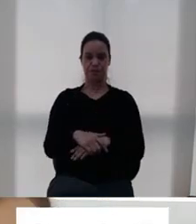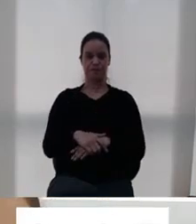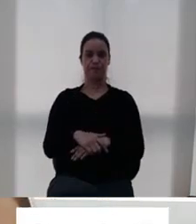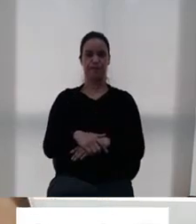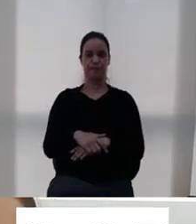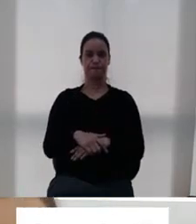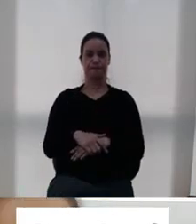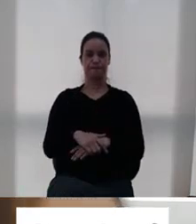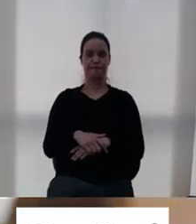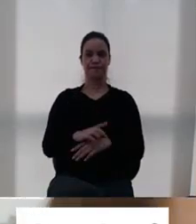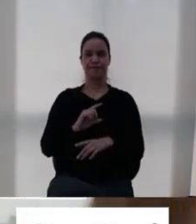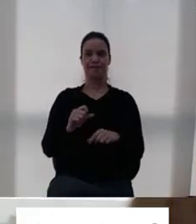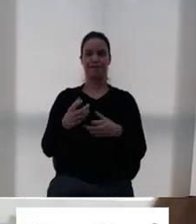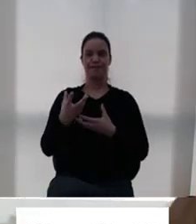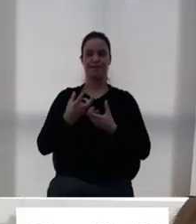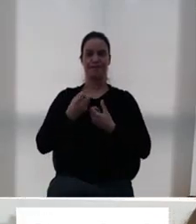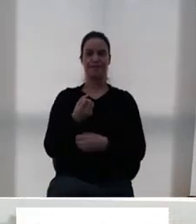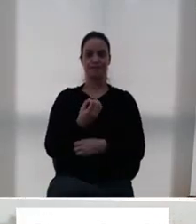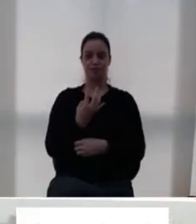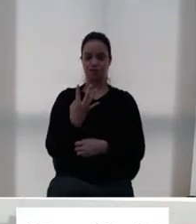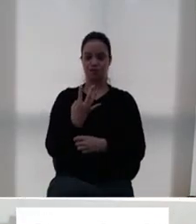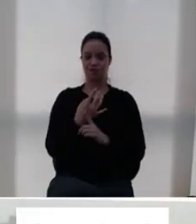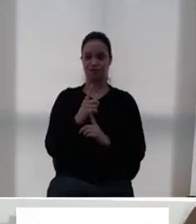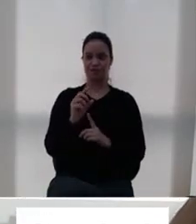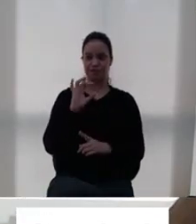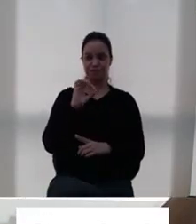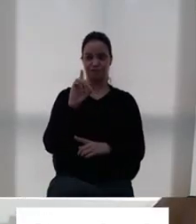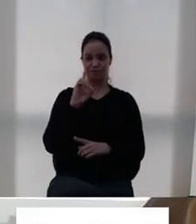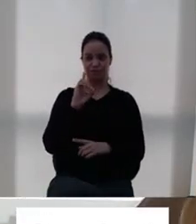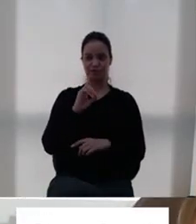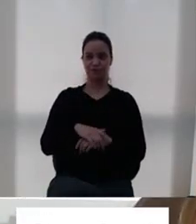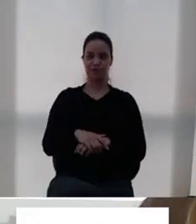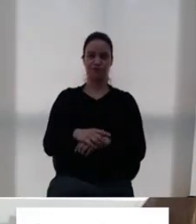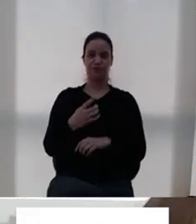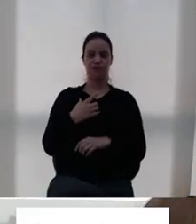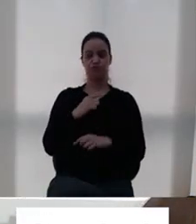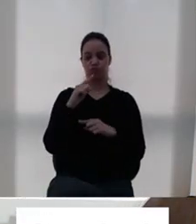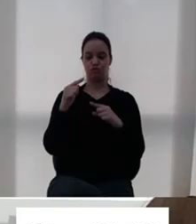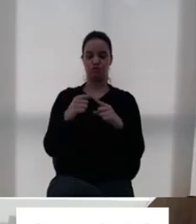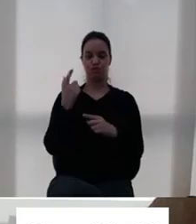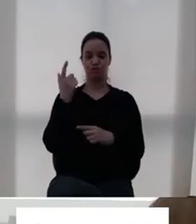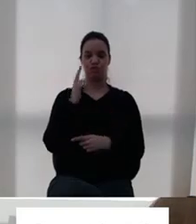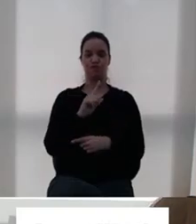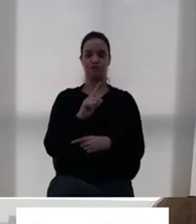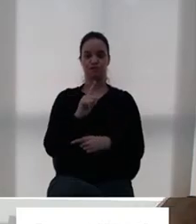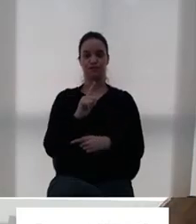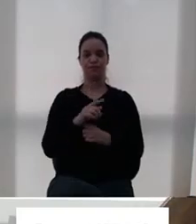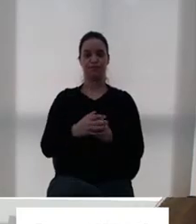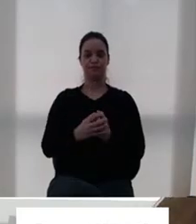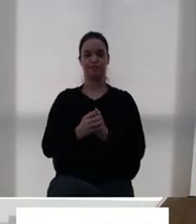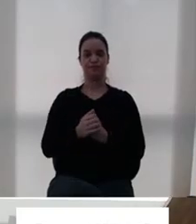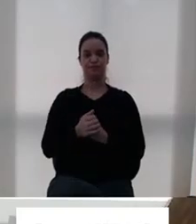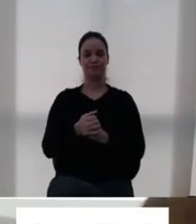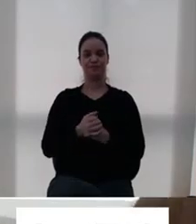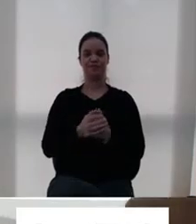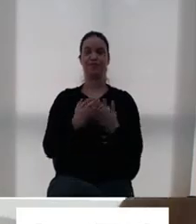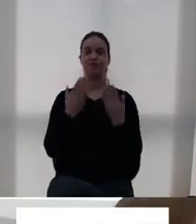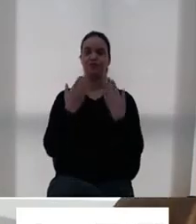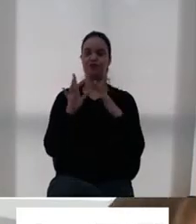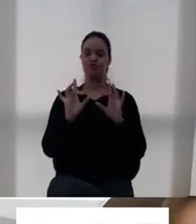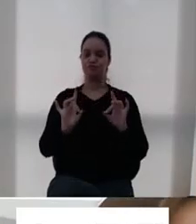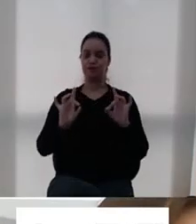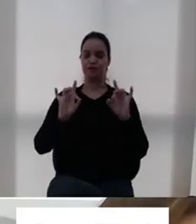Douglas, que recebem solicitações quase que diárias nossas para a tentativa de como temos esse atendimento especializado, das